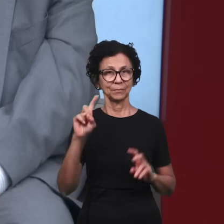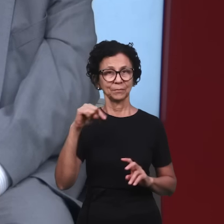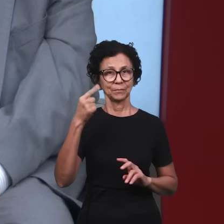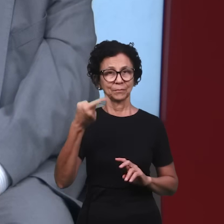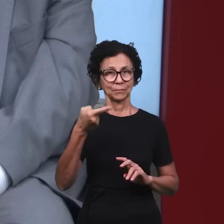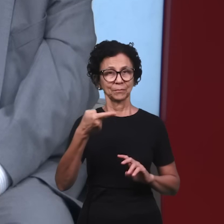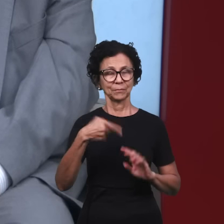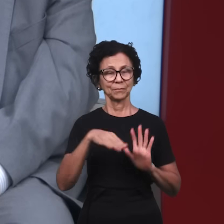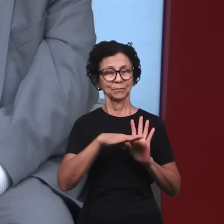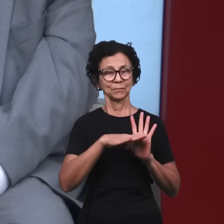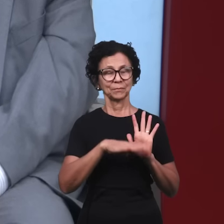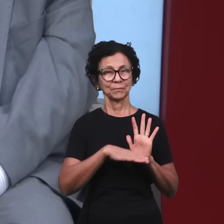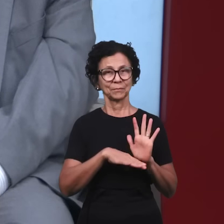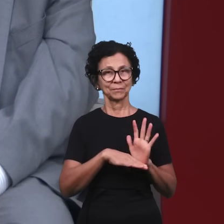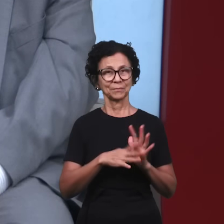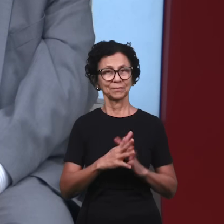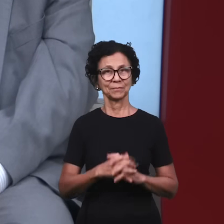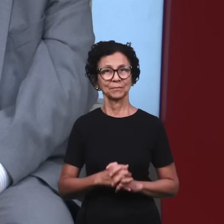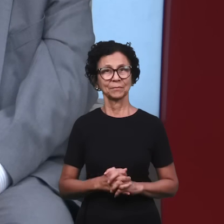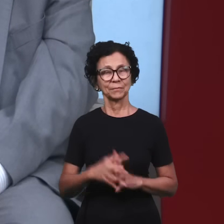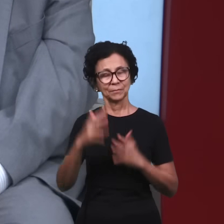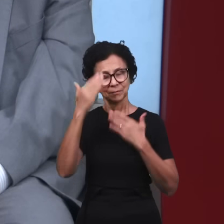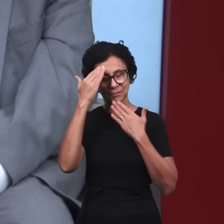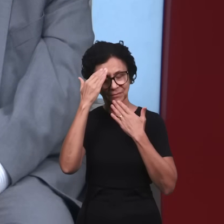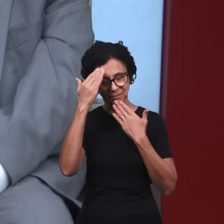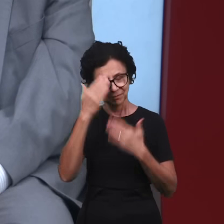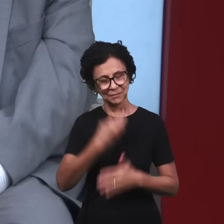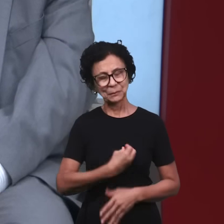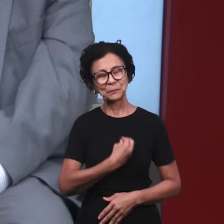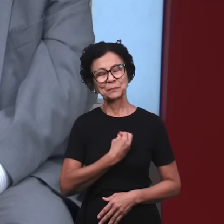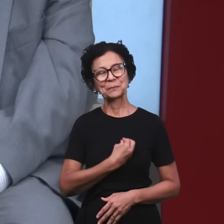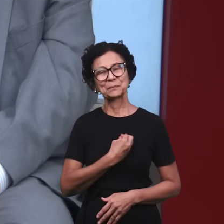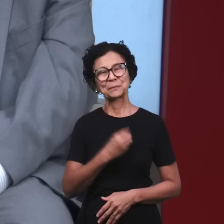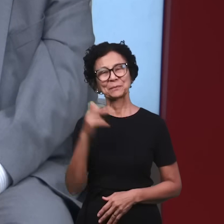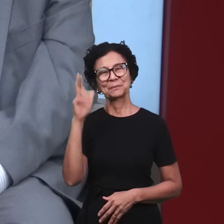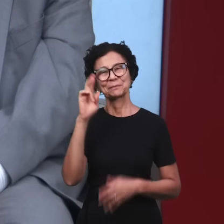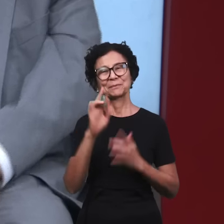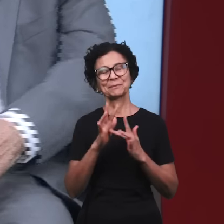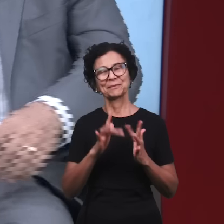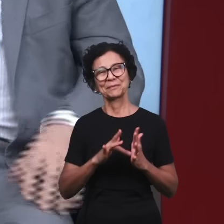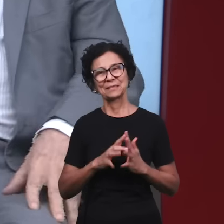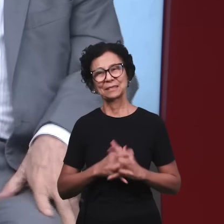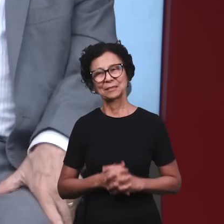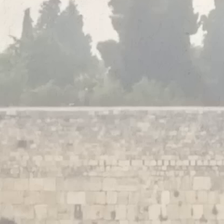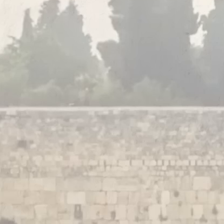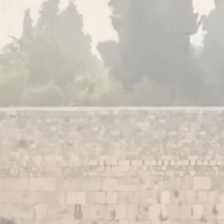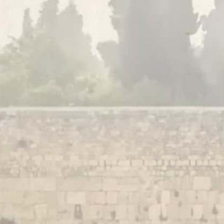vem, na semana vindoura. Agradecemos a presença de todos, a paz do Senhor Jesus.